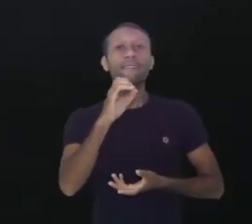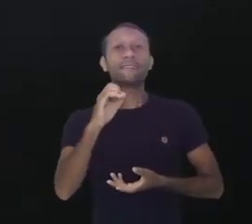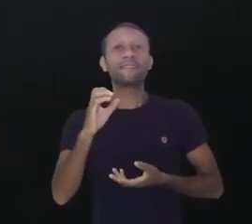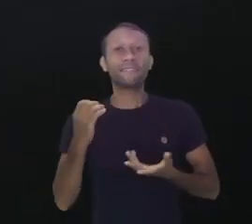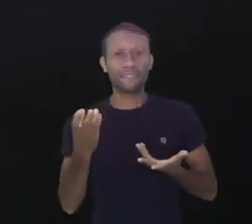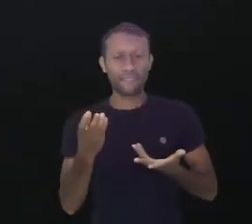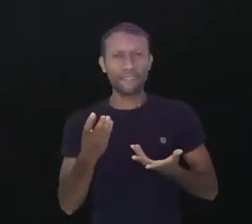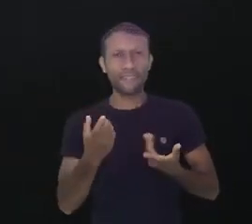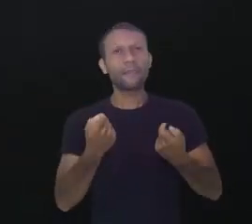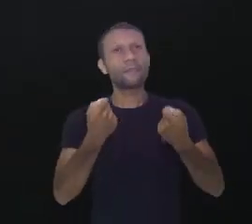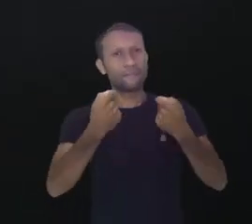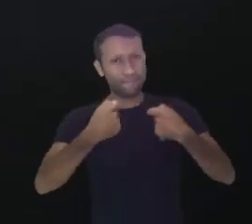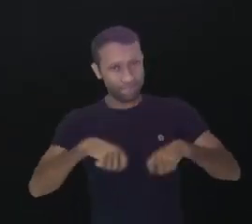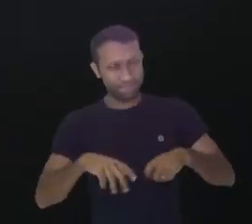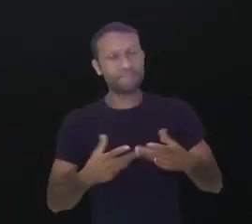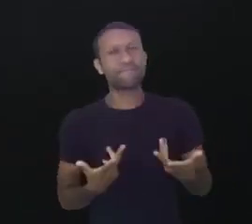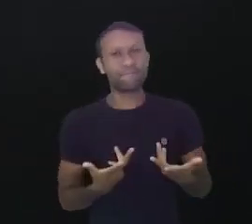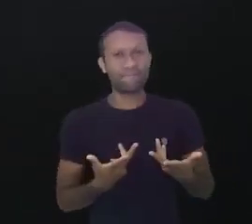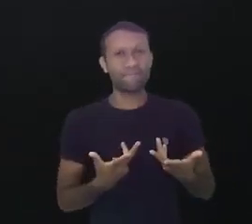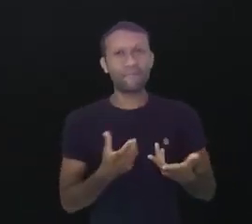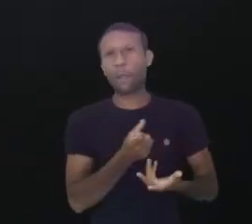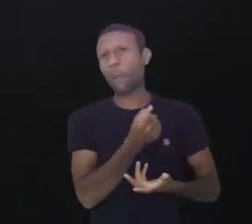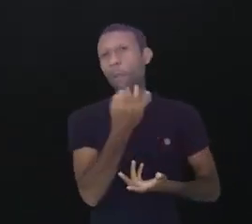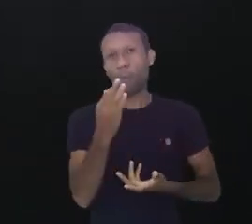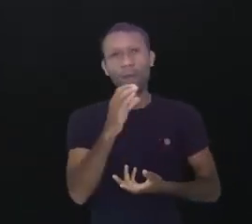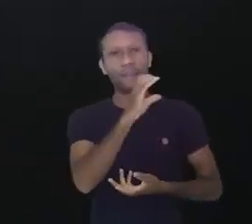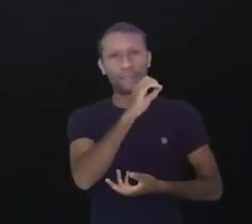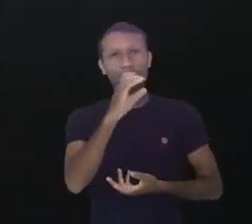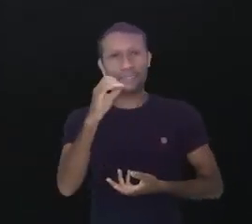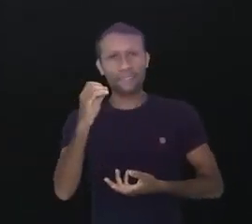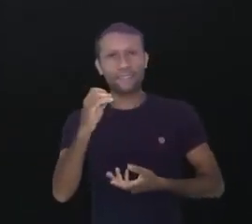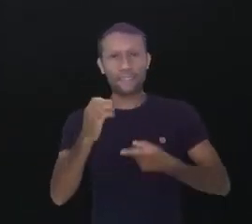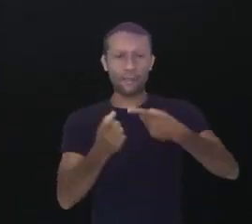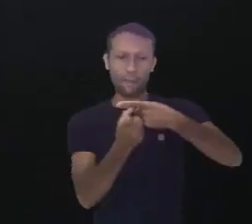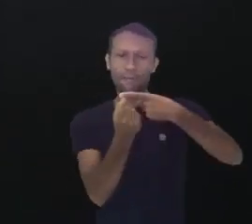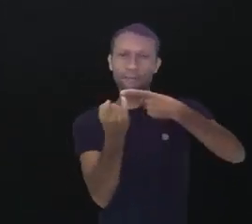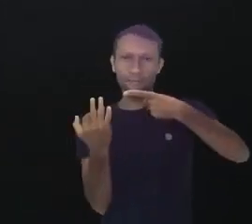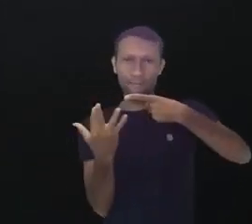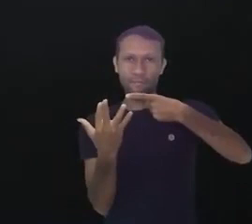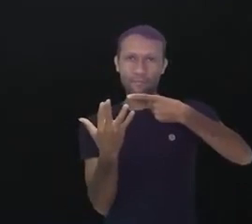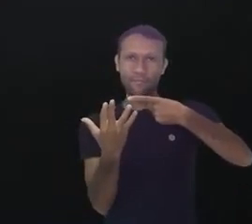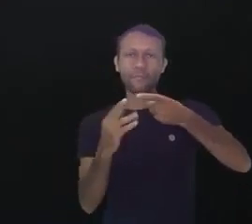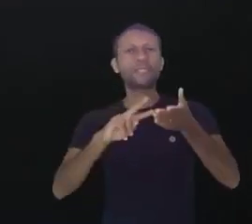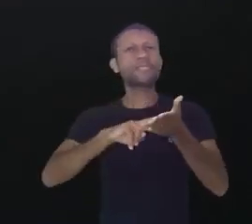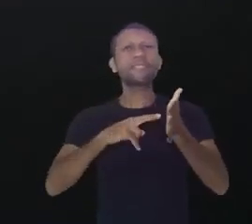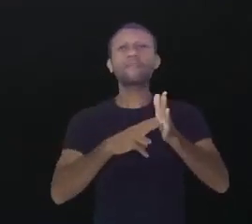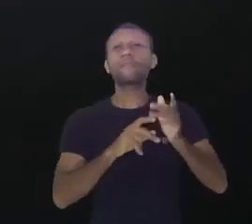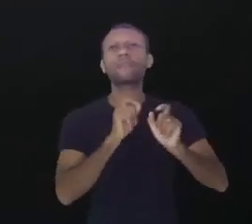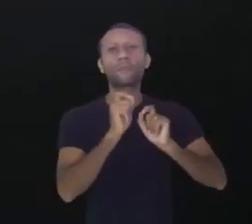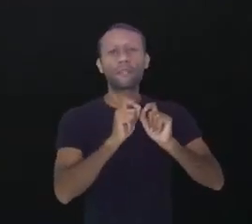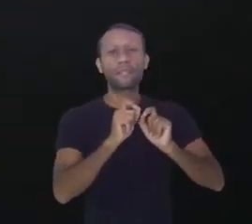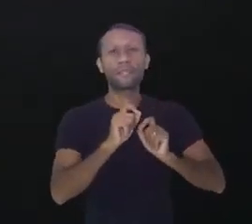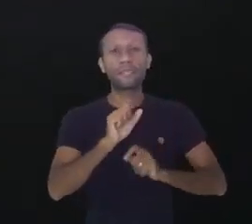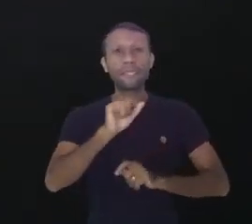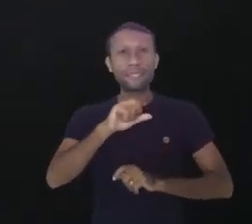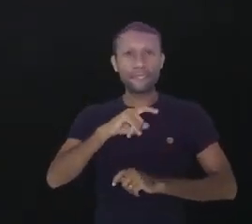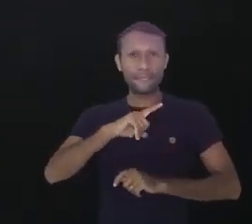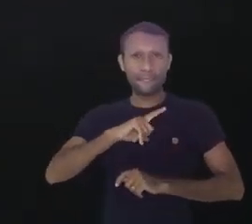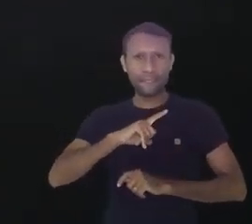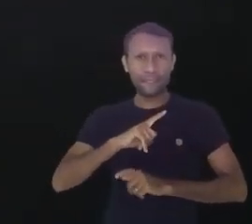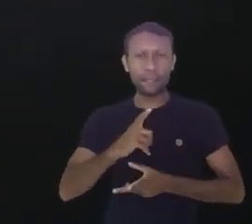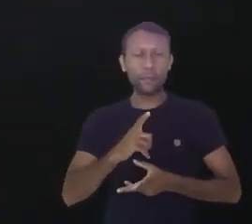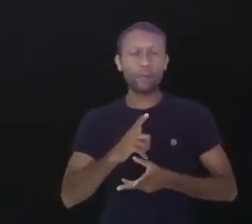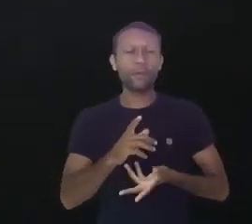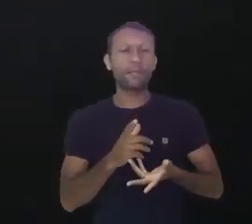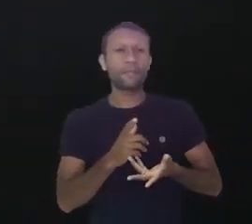essa quantidade equivalerá à quantidade de zeros no seu denominador. Isso quer dizer o seguinte, que o